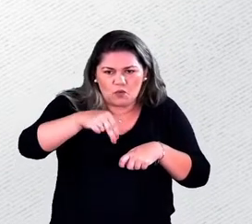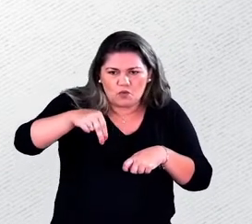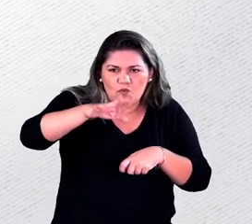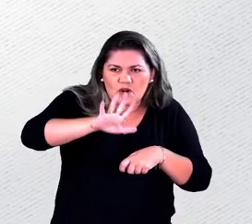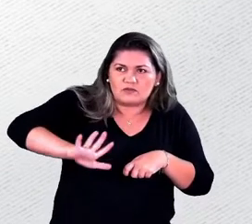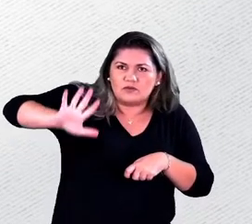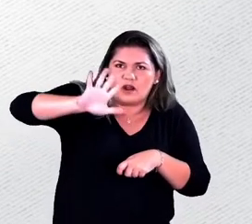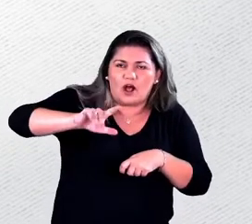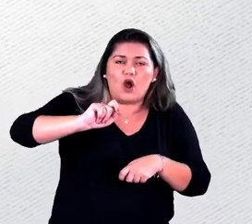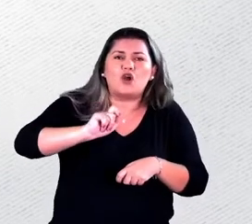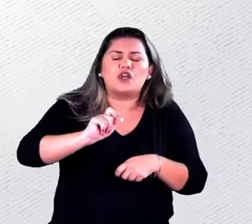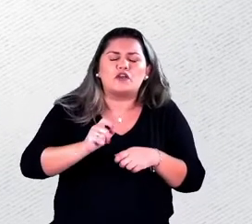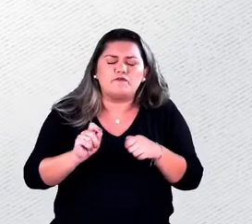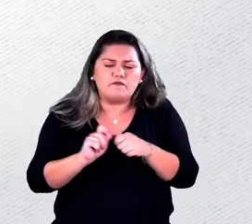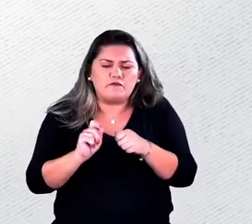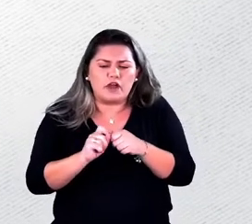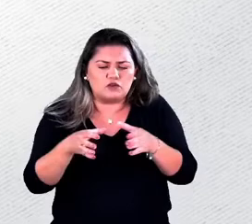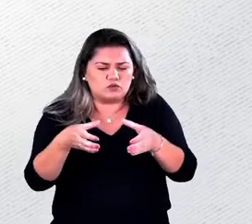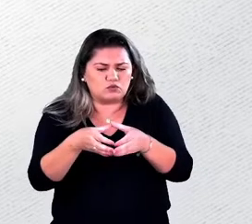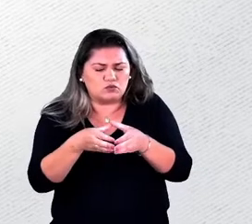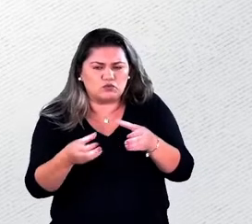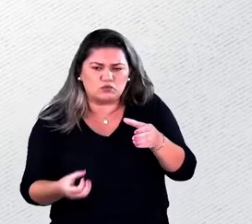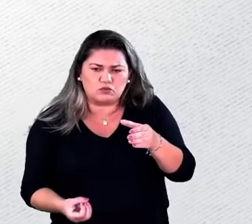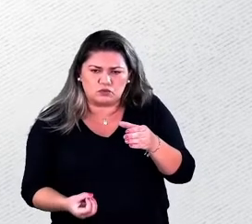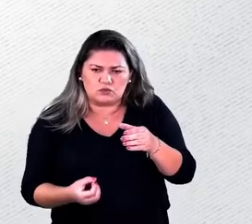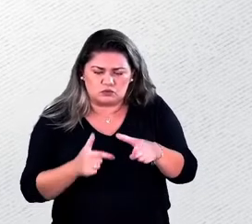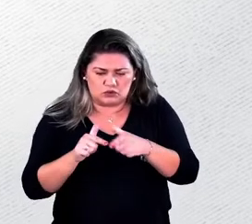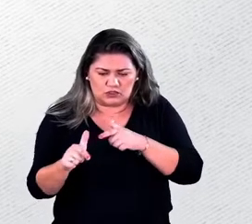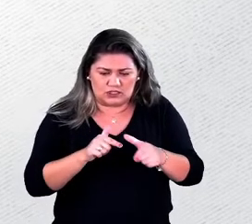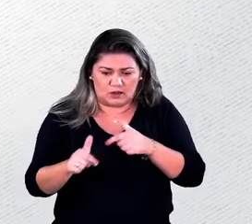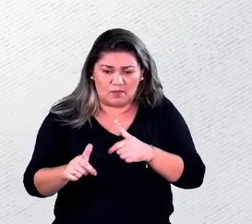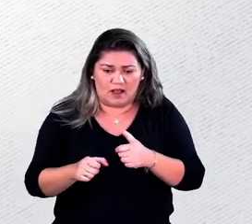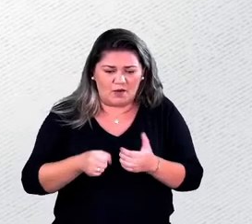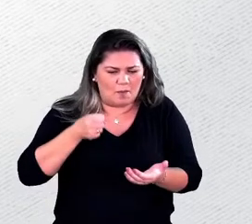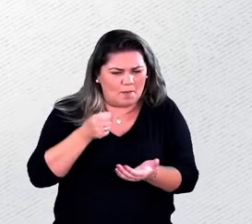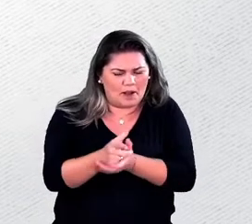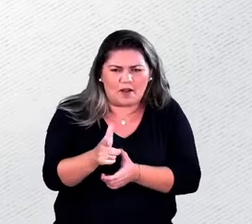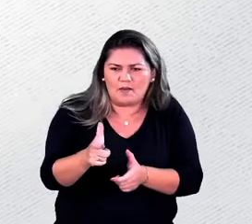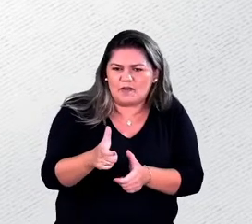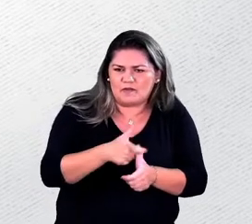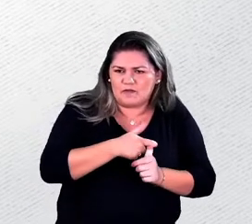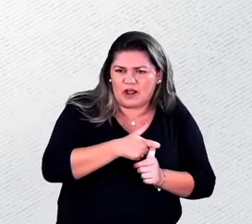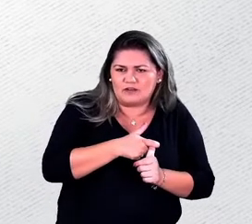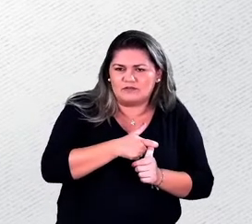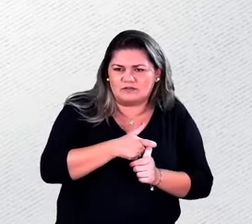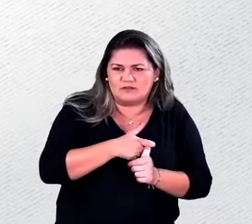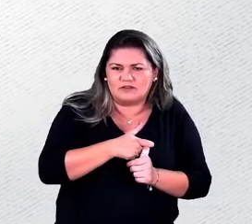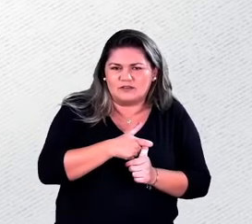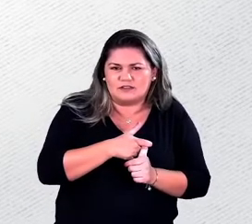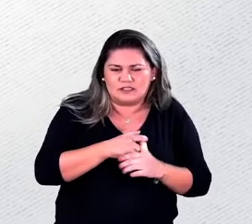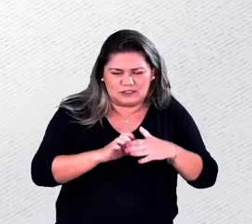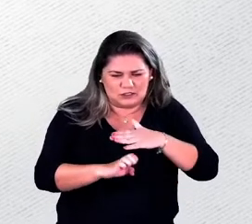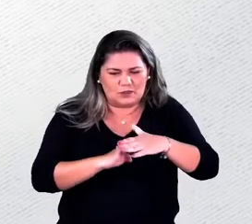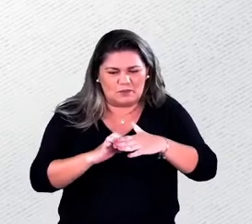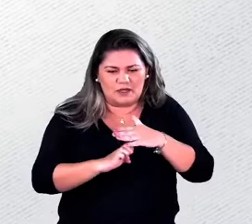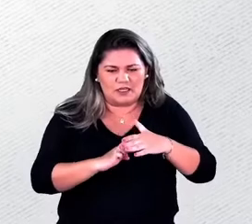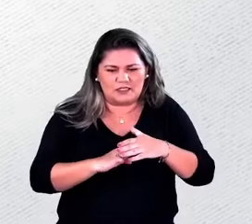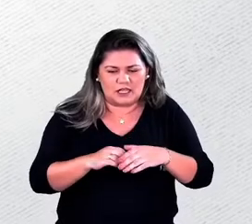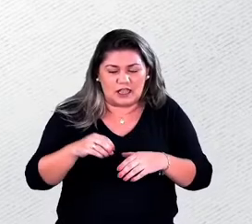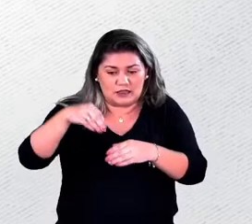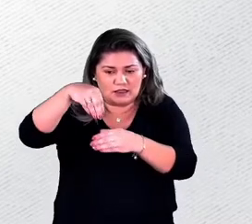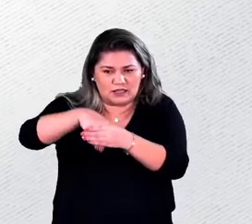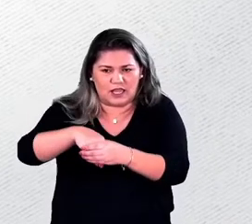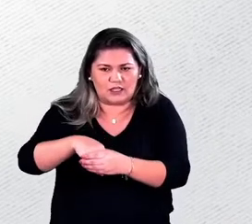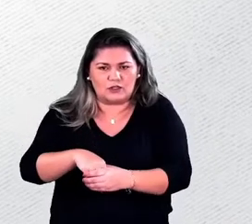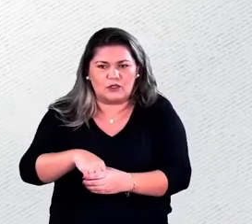criou o grupo de trabalho de falência a ação de empresa de boas práticas no âmbito do cnmp Então